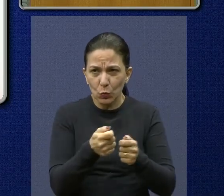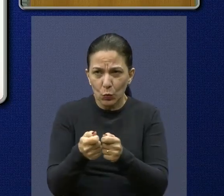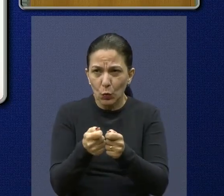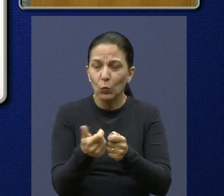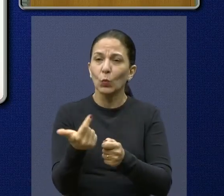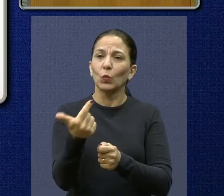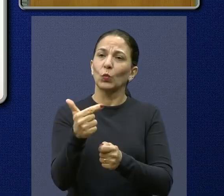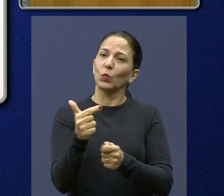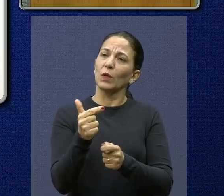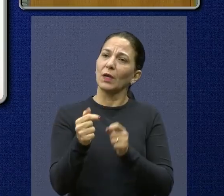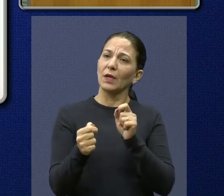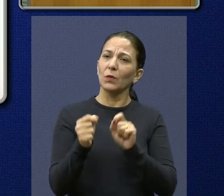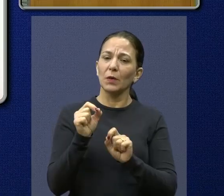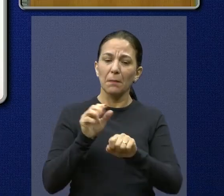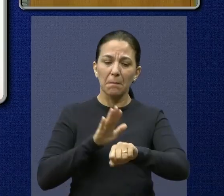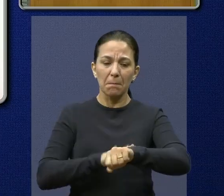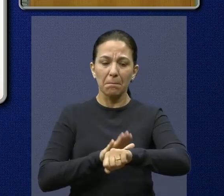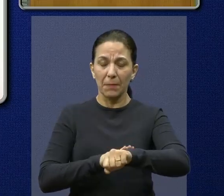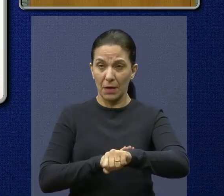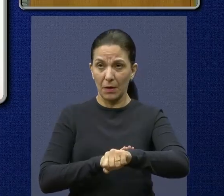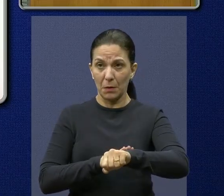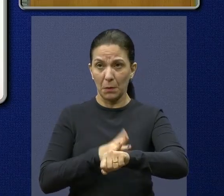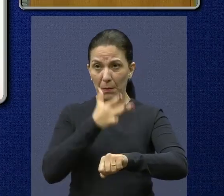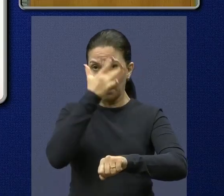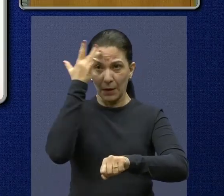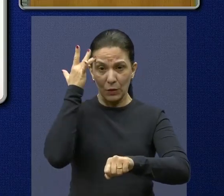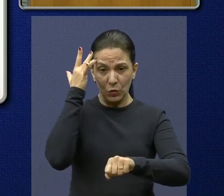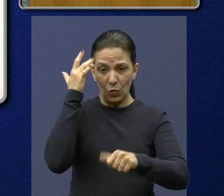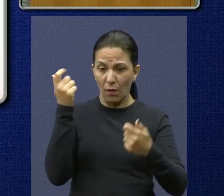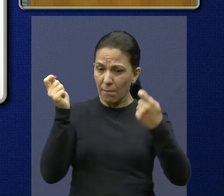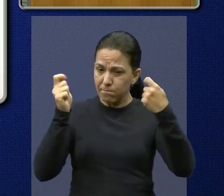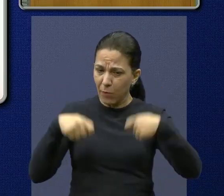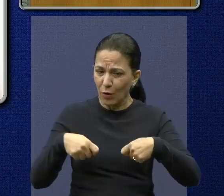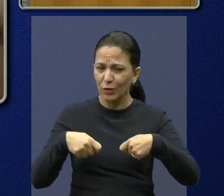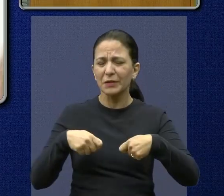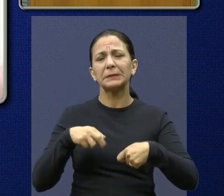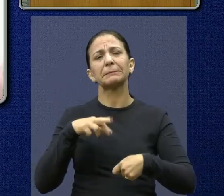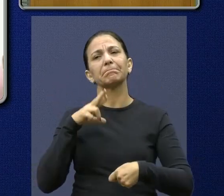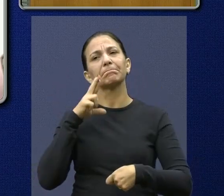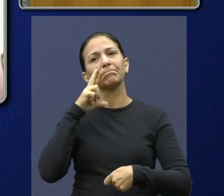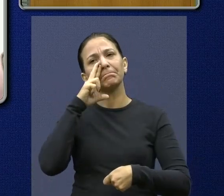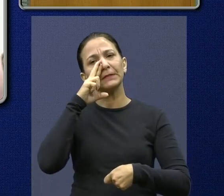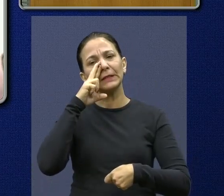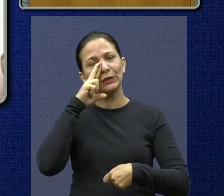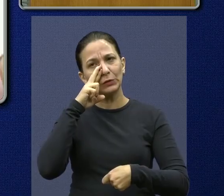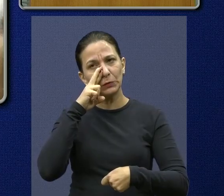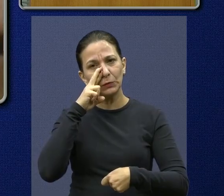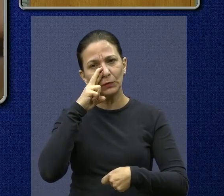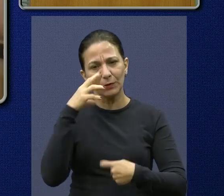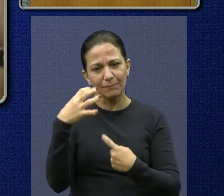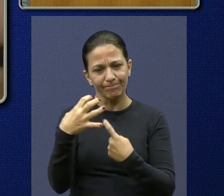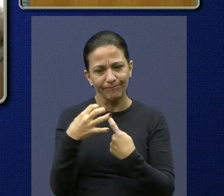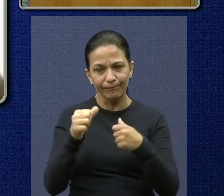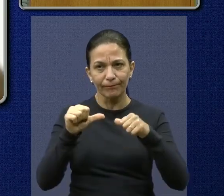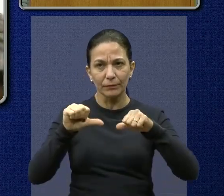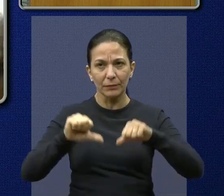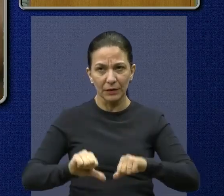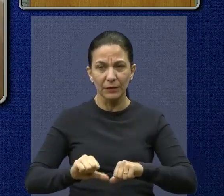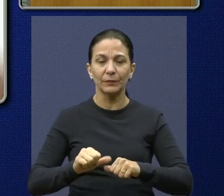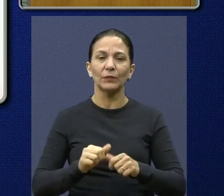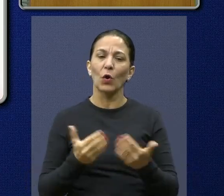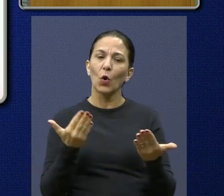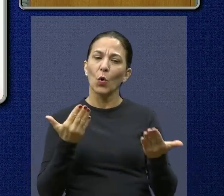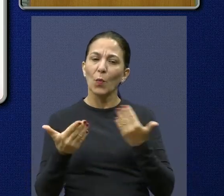partir do momento que a pessoa está apostando, ela está correndo risco. Qualquer pesquisa, que aí eu vou falar de outras dependências que fica mais fácil,